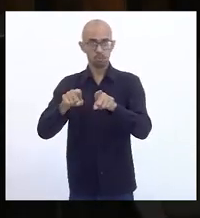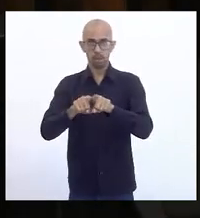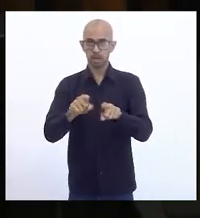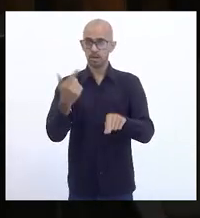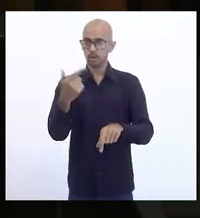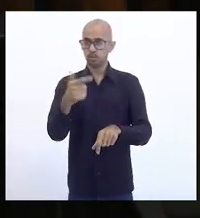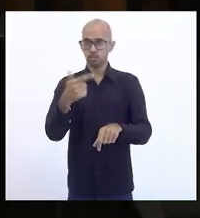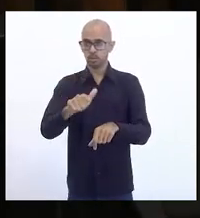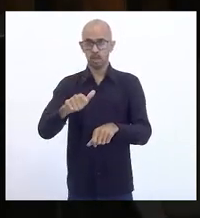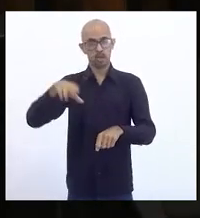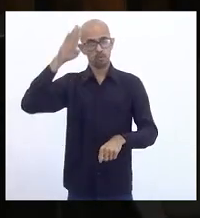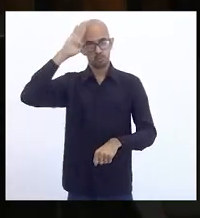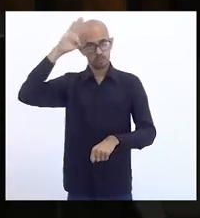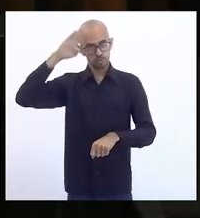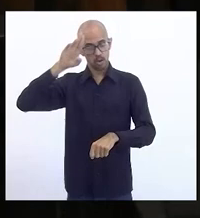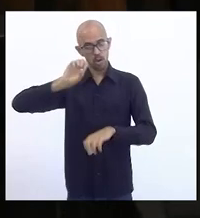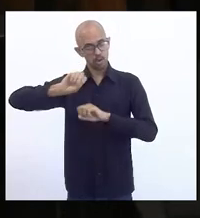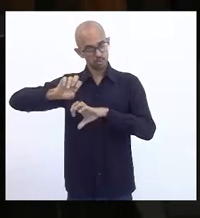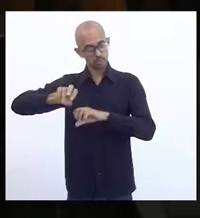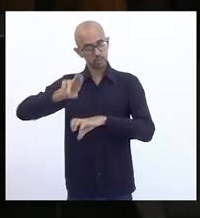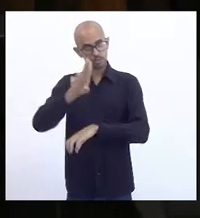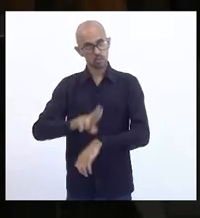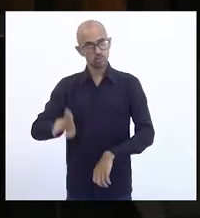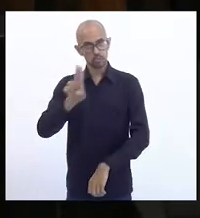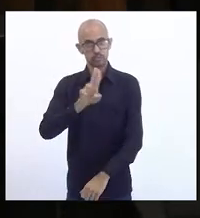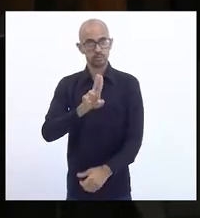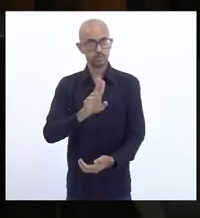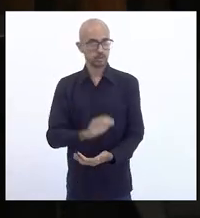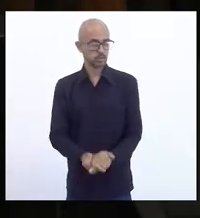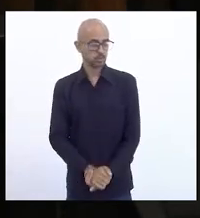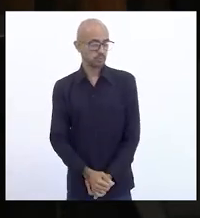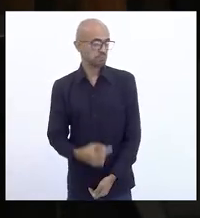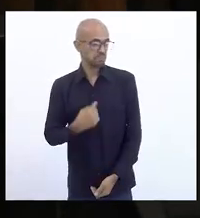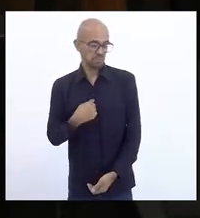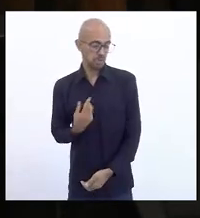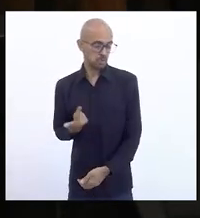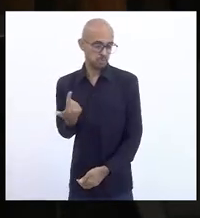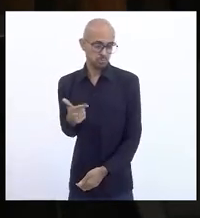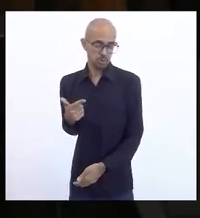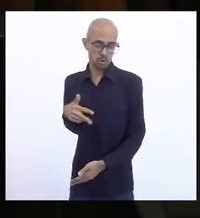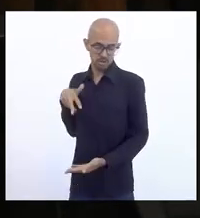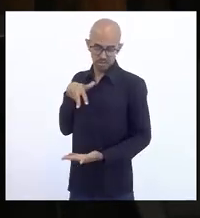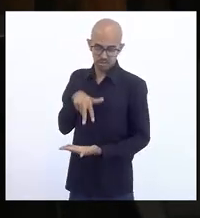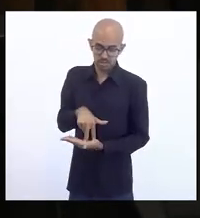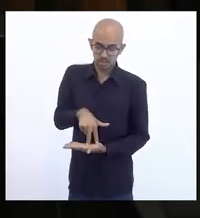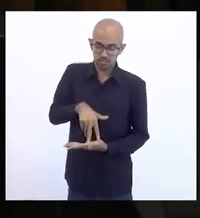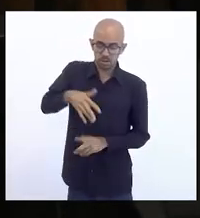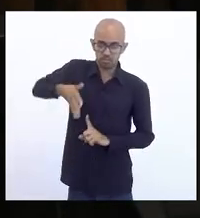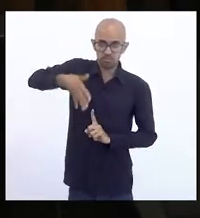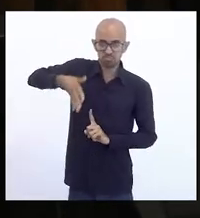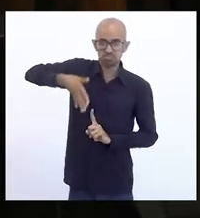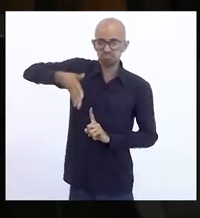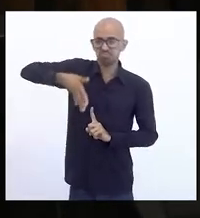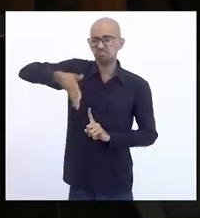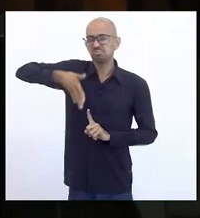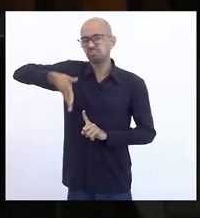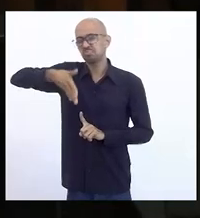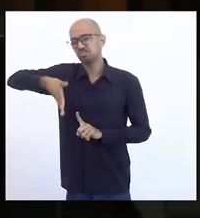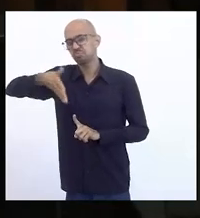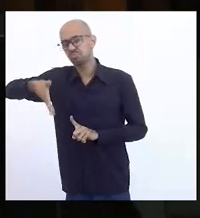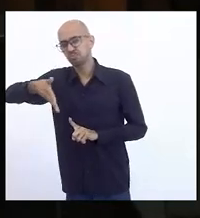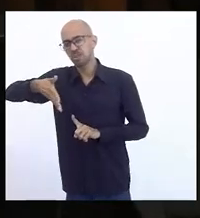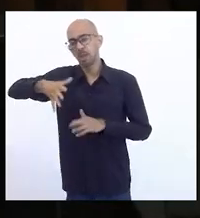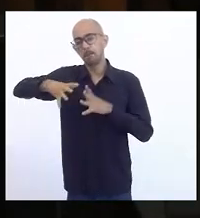a educação universitária. Eu não estou aqui, senhora presidente, para esgrimir com o